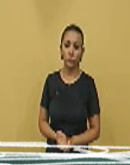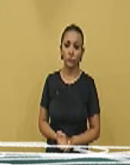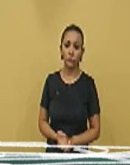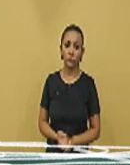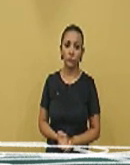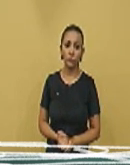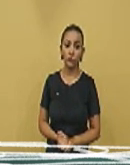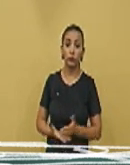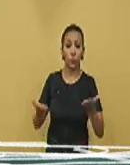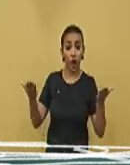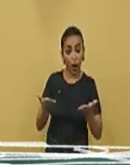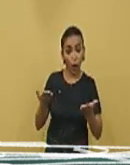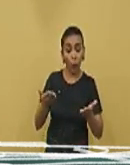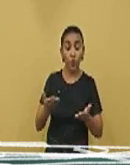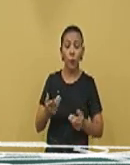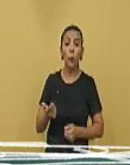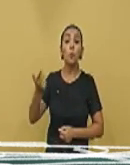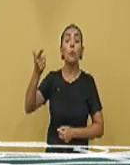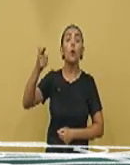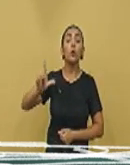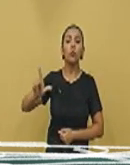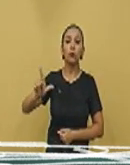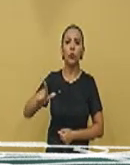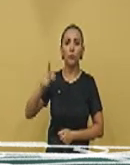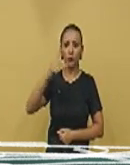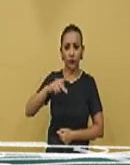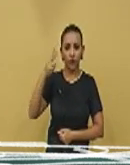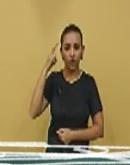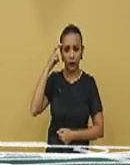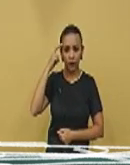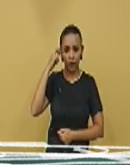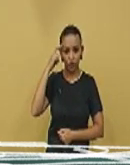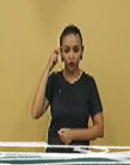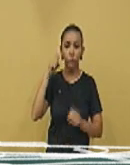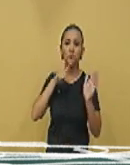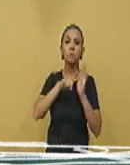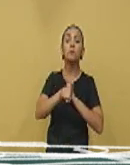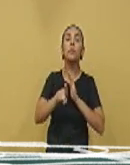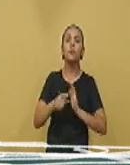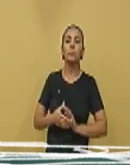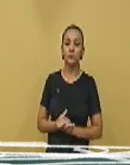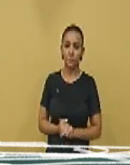Na sequência do sorteio, então, o professor Etienne fará a sua pergunta.